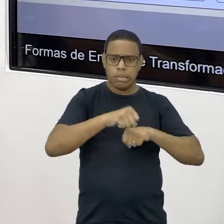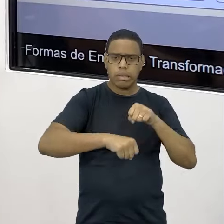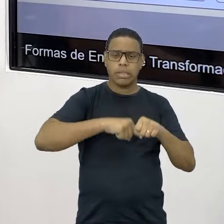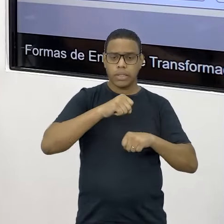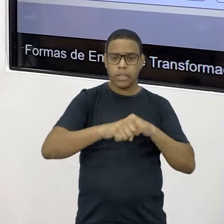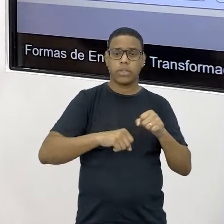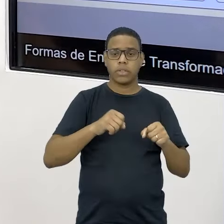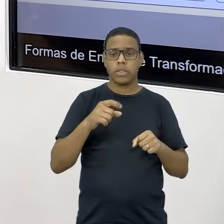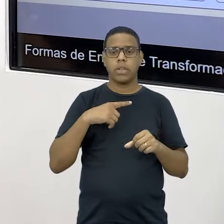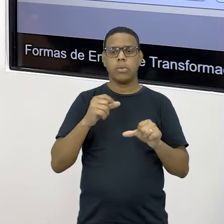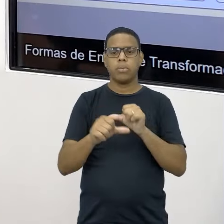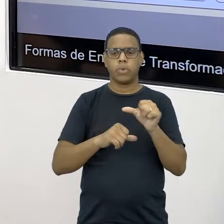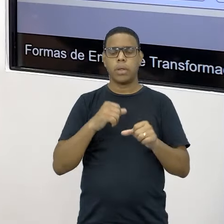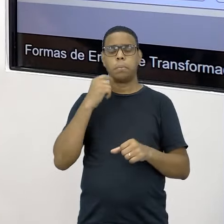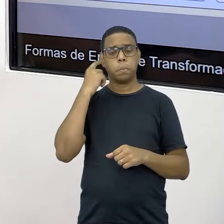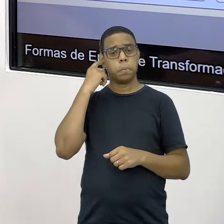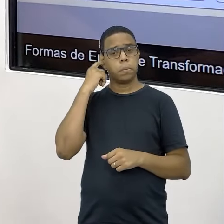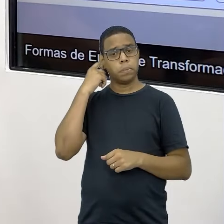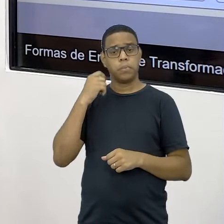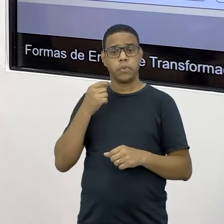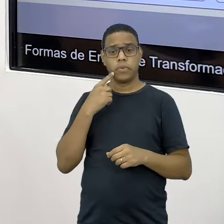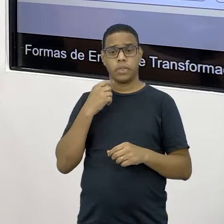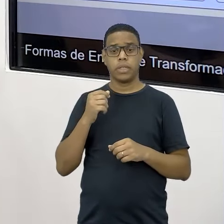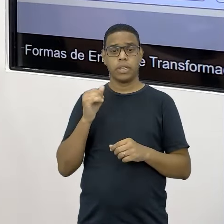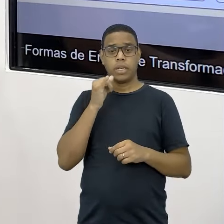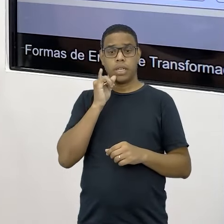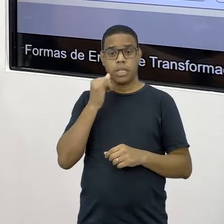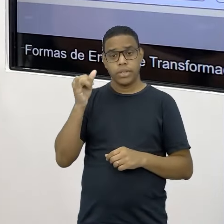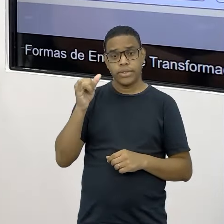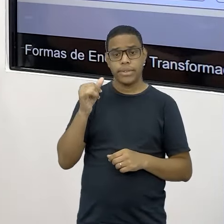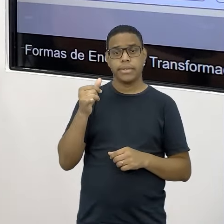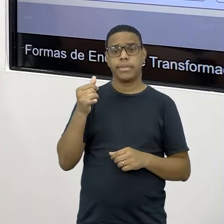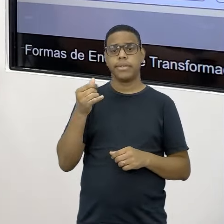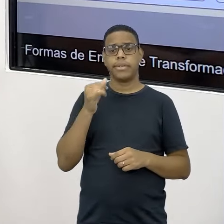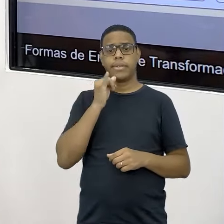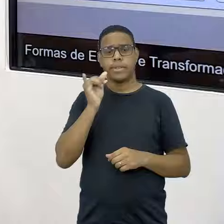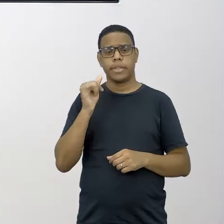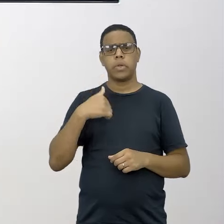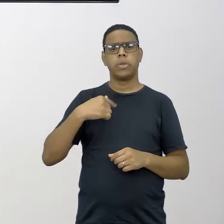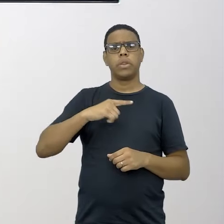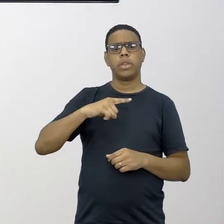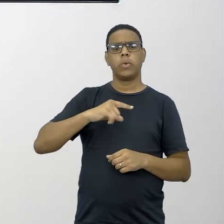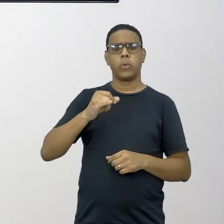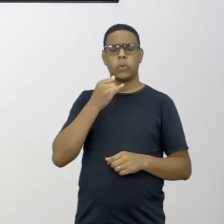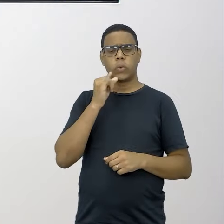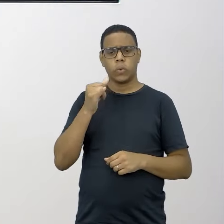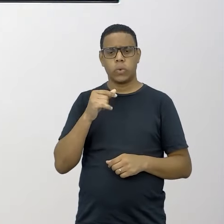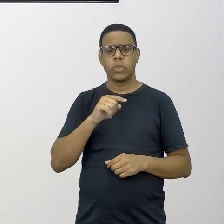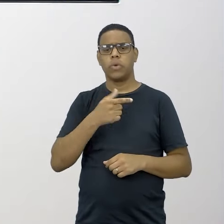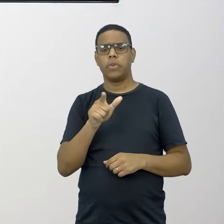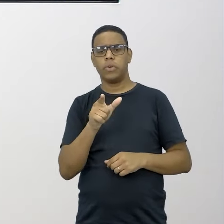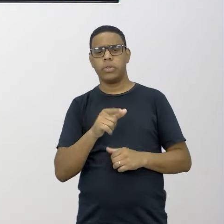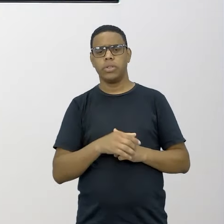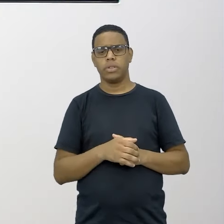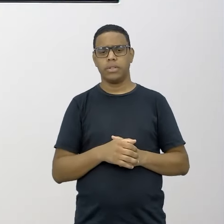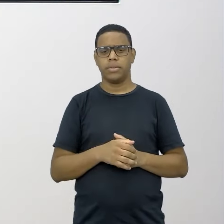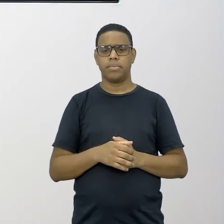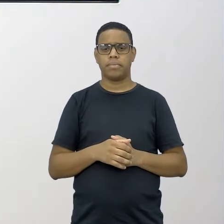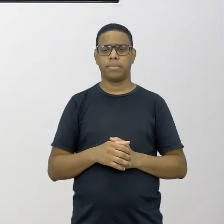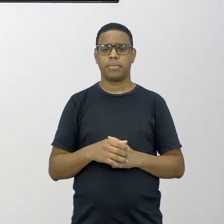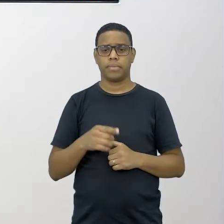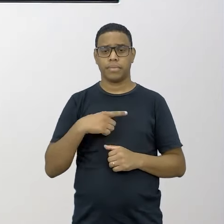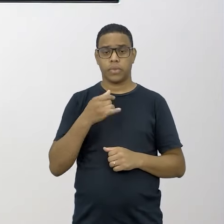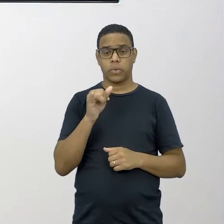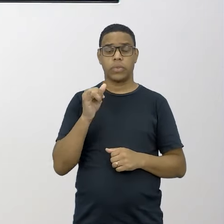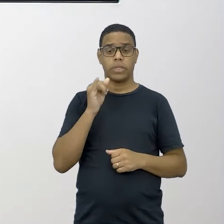e tal. Quero mudar. Quero fazer energia... Que energia que eu tenho? Ah, deixa eu ver a opção aqui. Ó, tem uma